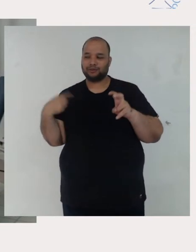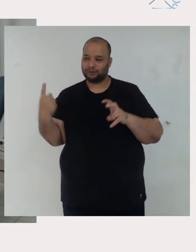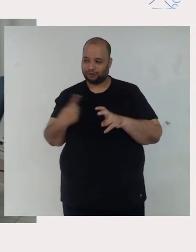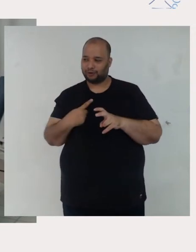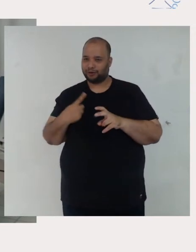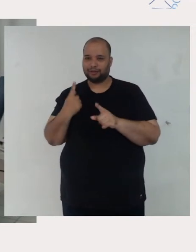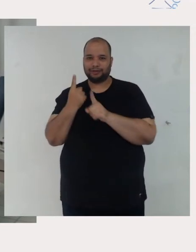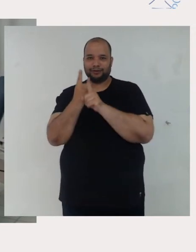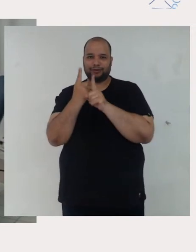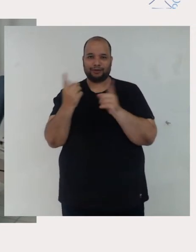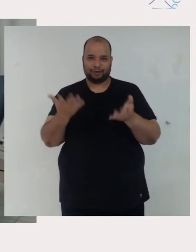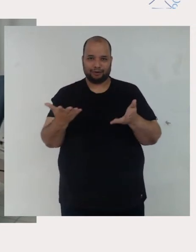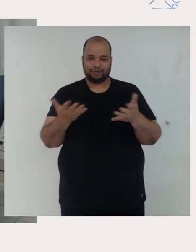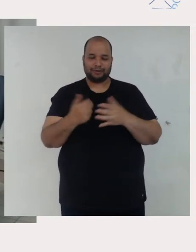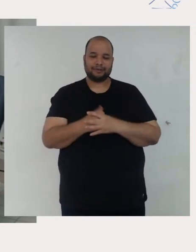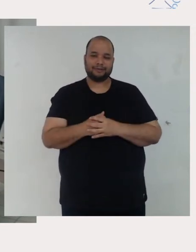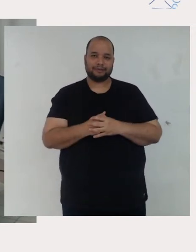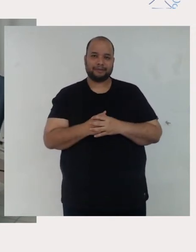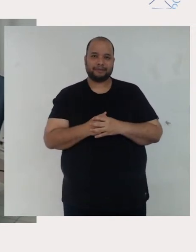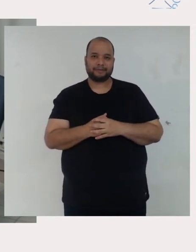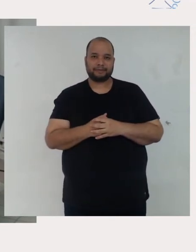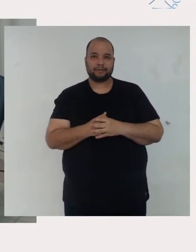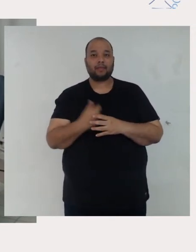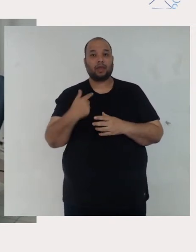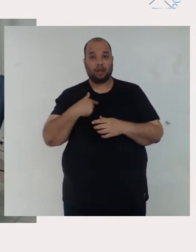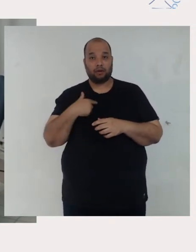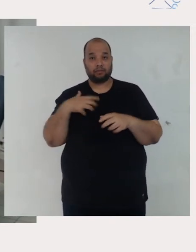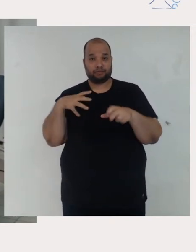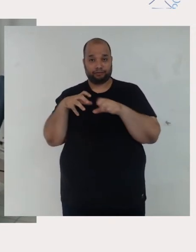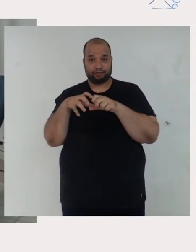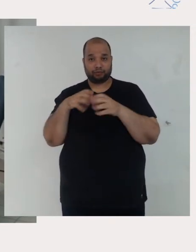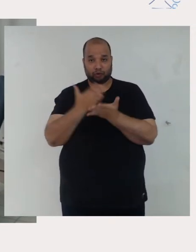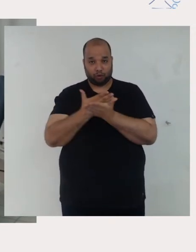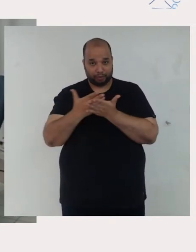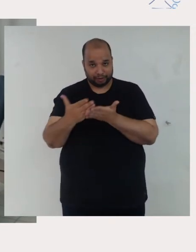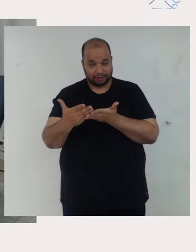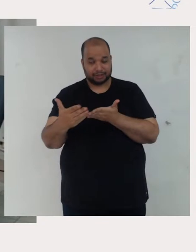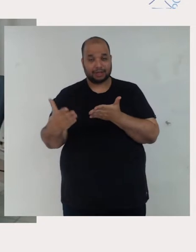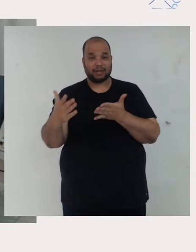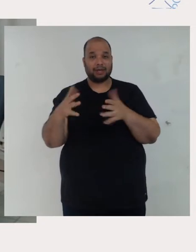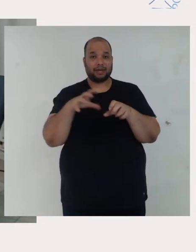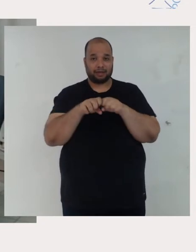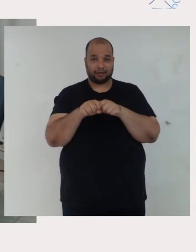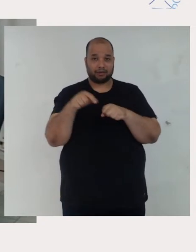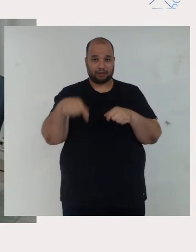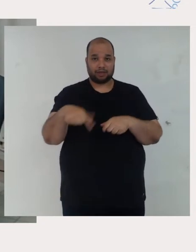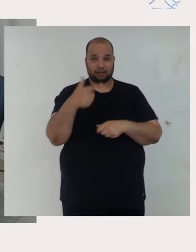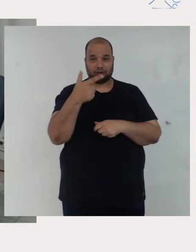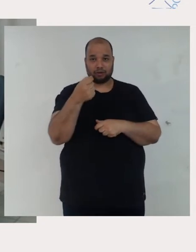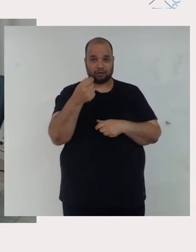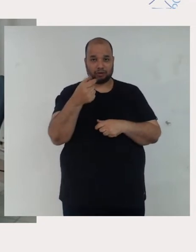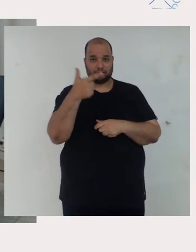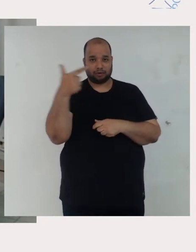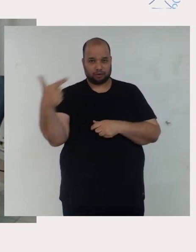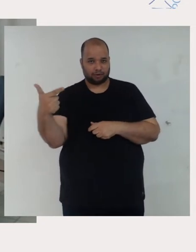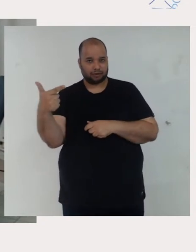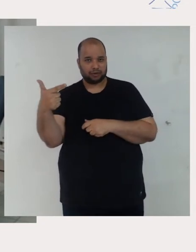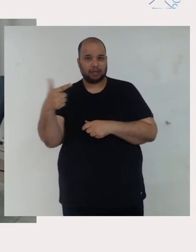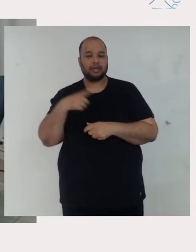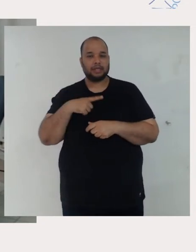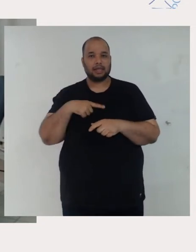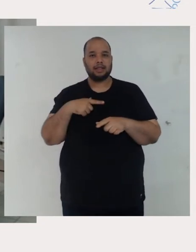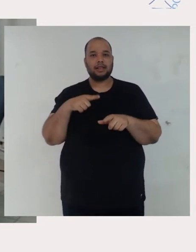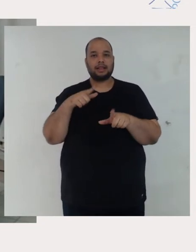do nosso encontro. Eu iniciei a graduação aqui em 2002, em